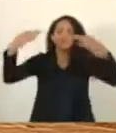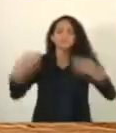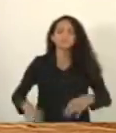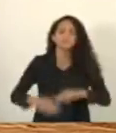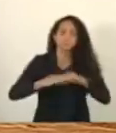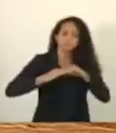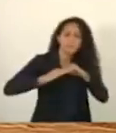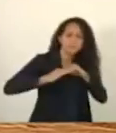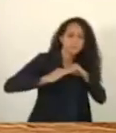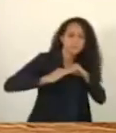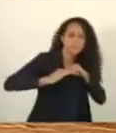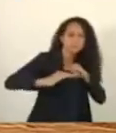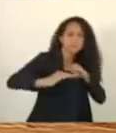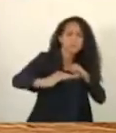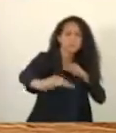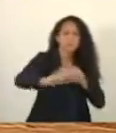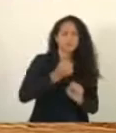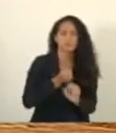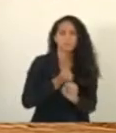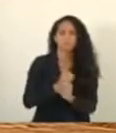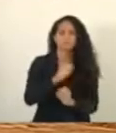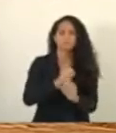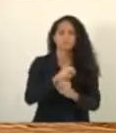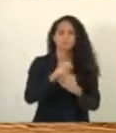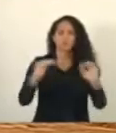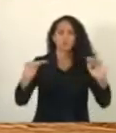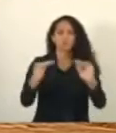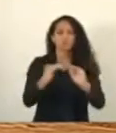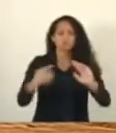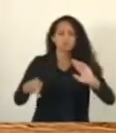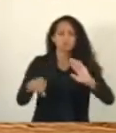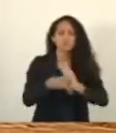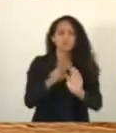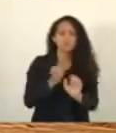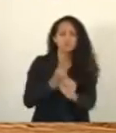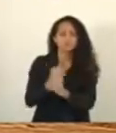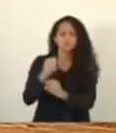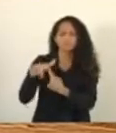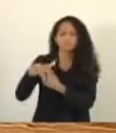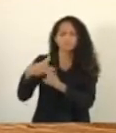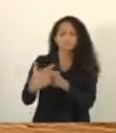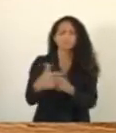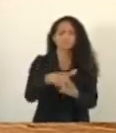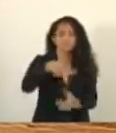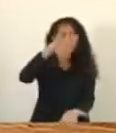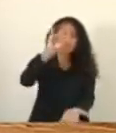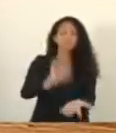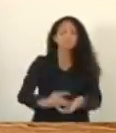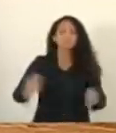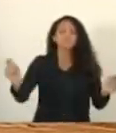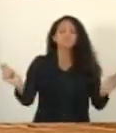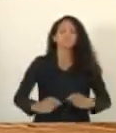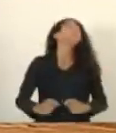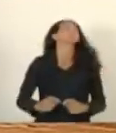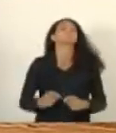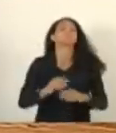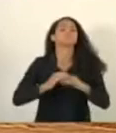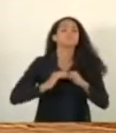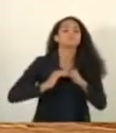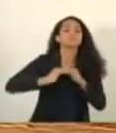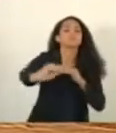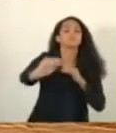uma reestruturação adequada, uma reforma de verdade para que os